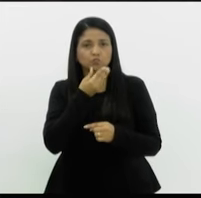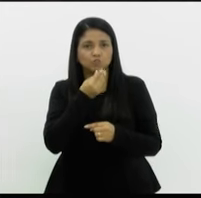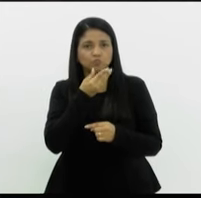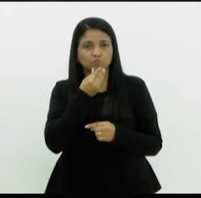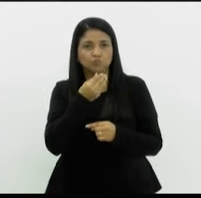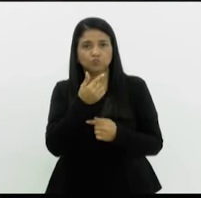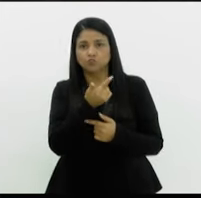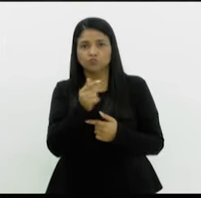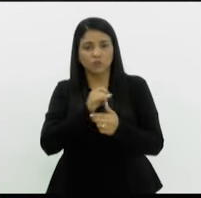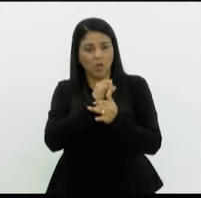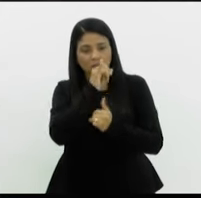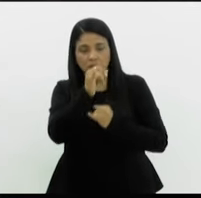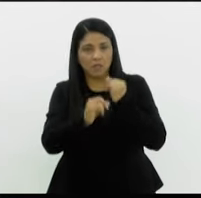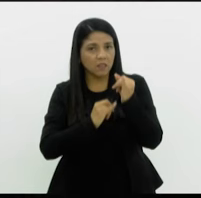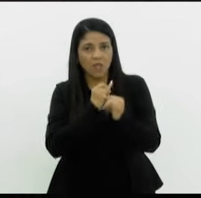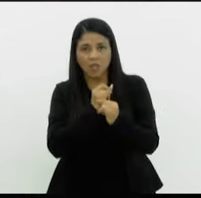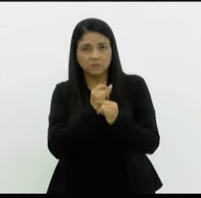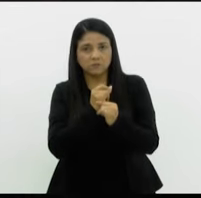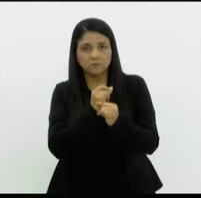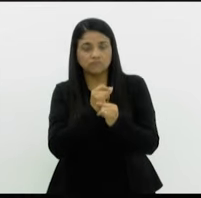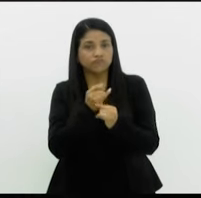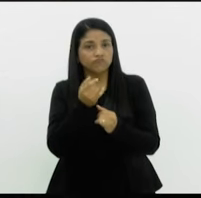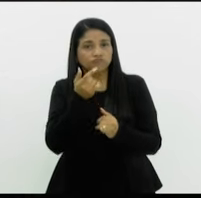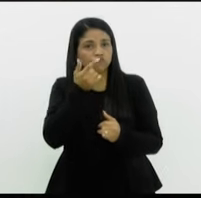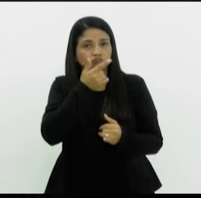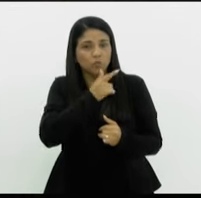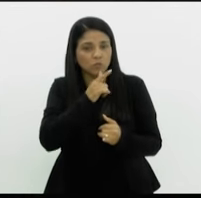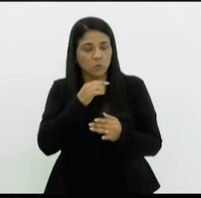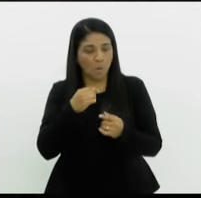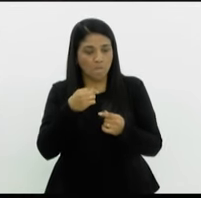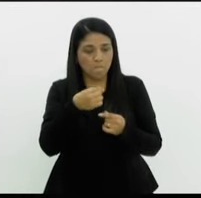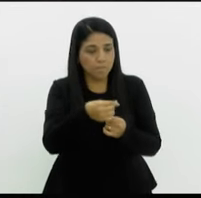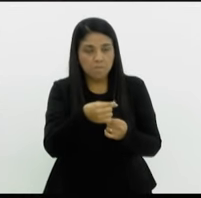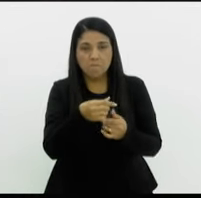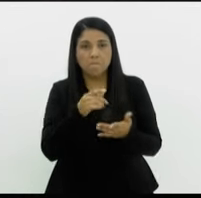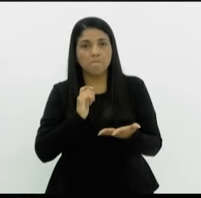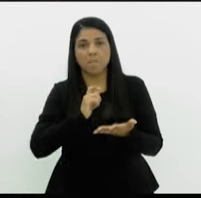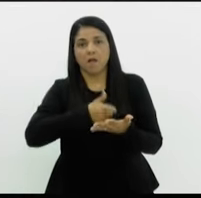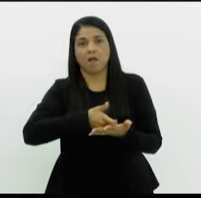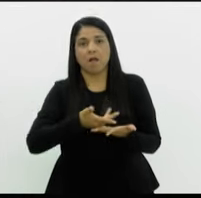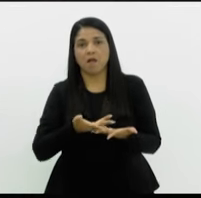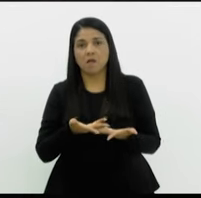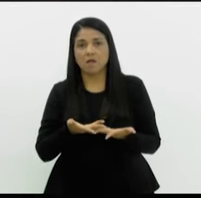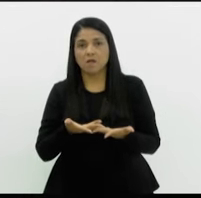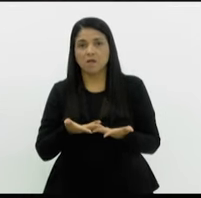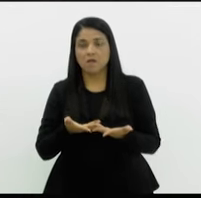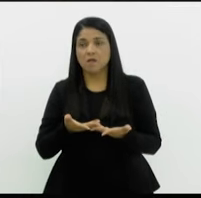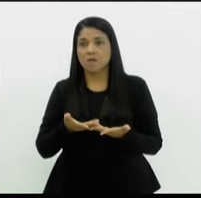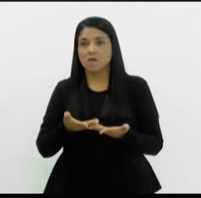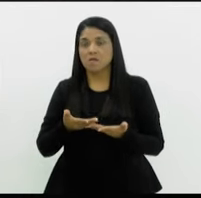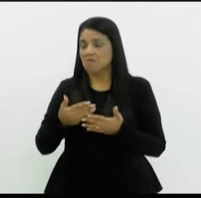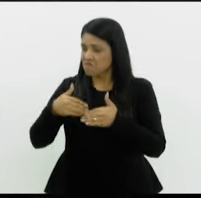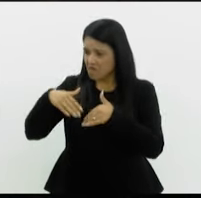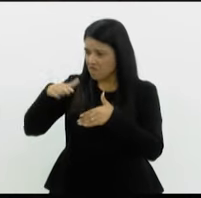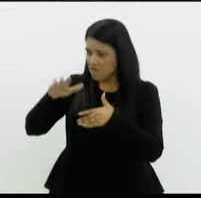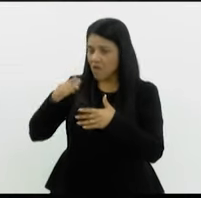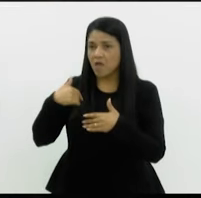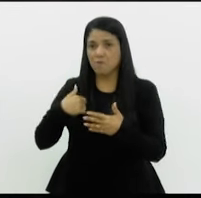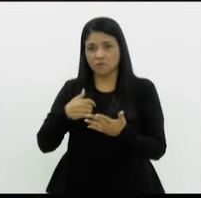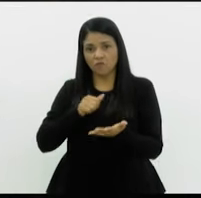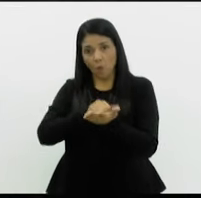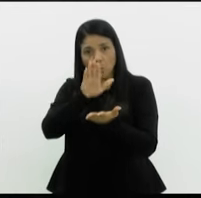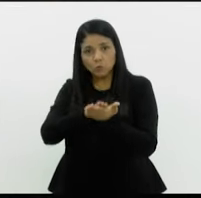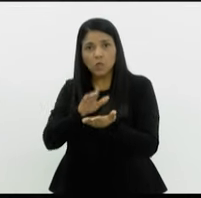sem internet, e aí não conseguiu efetuar o pagamento, e aí o rapaz falou assim, não, você pode ir embora. Ele falou, mas eu vou ser